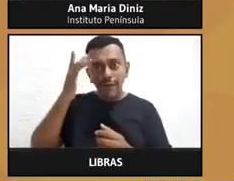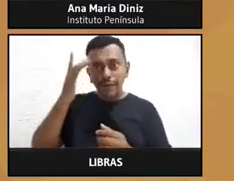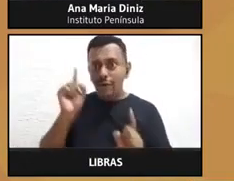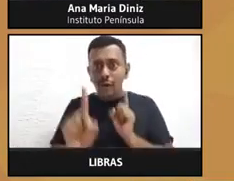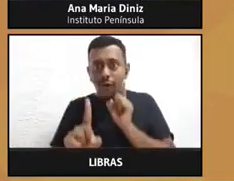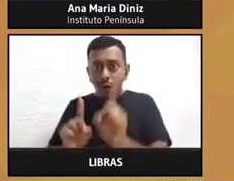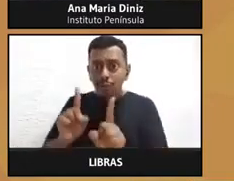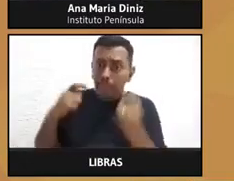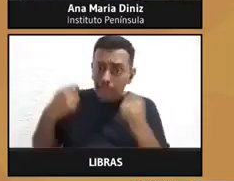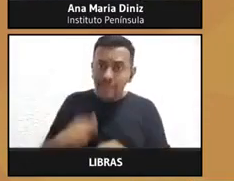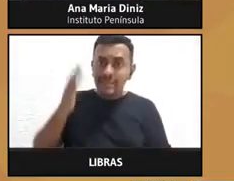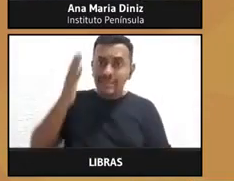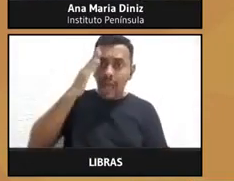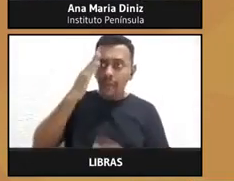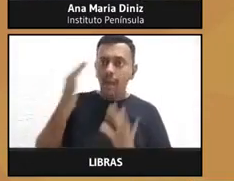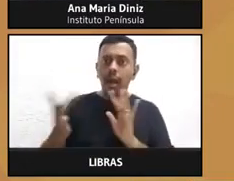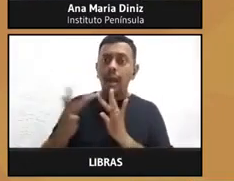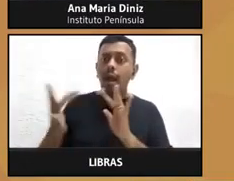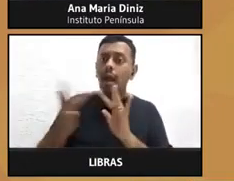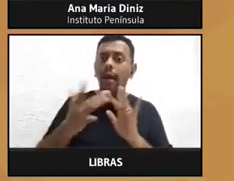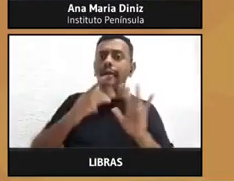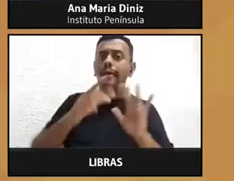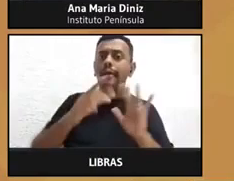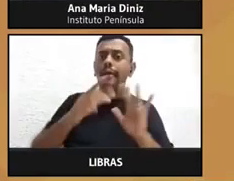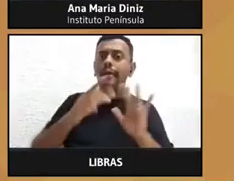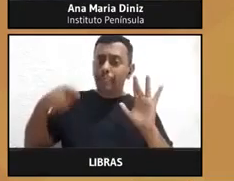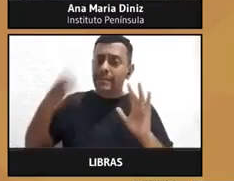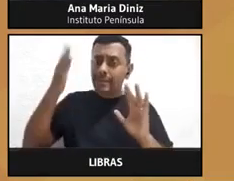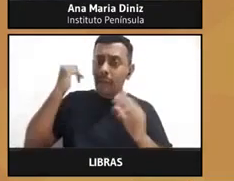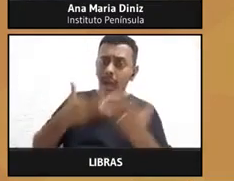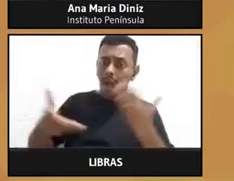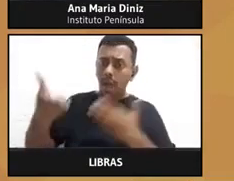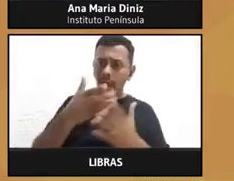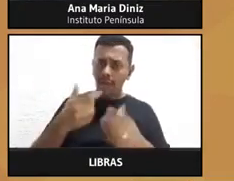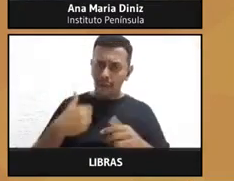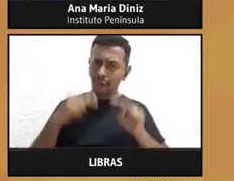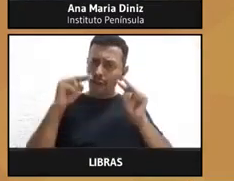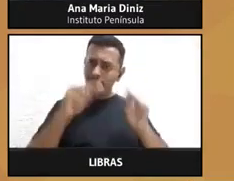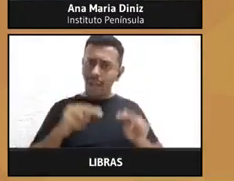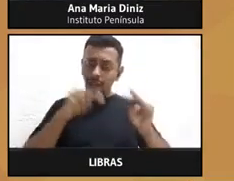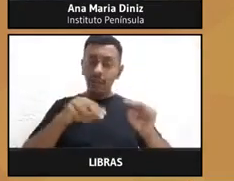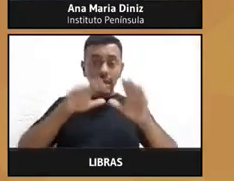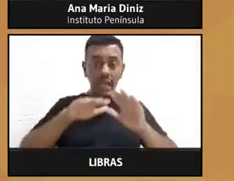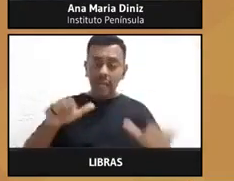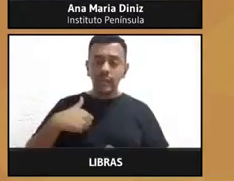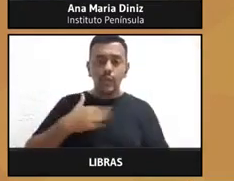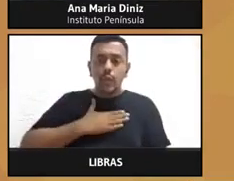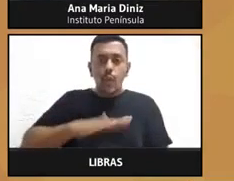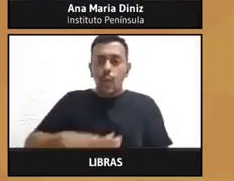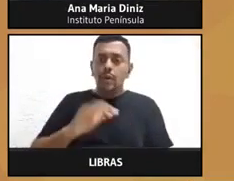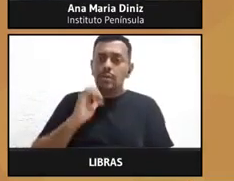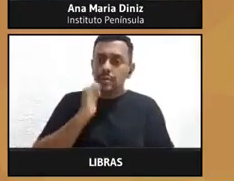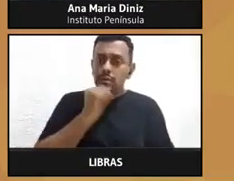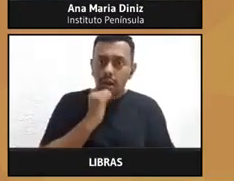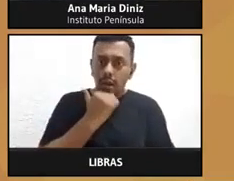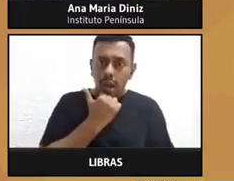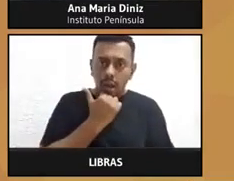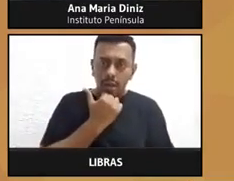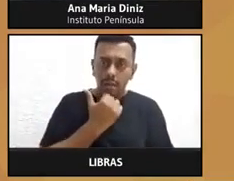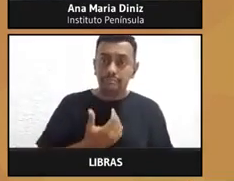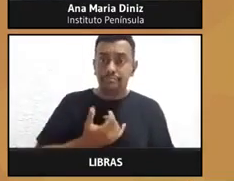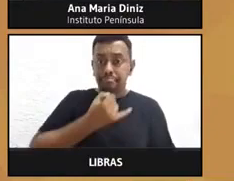Eu vejo muitas crianças no Brasil que não gostam de ciência, principalmente se